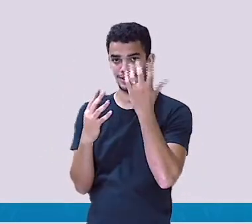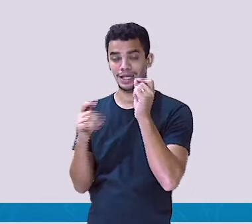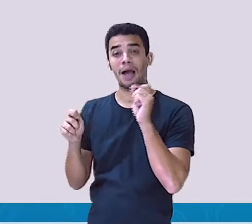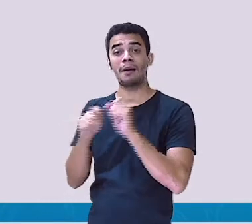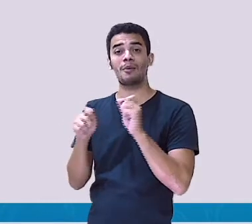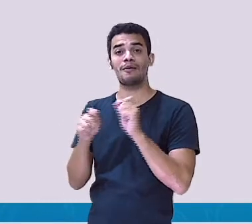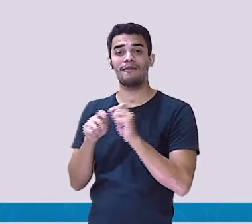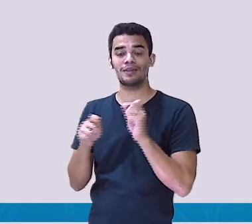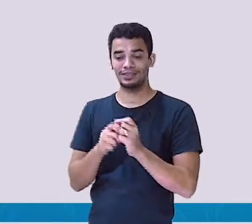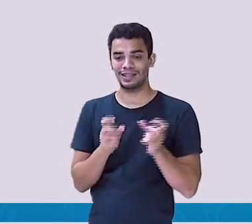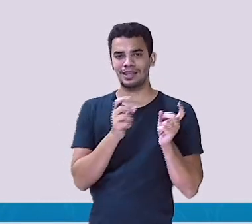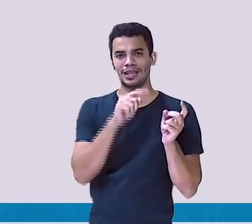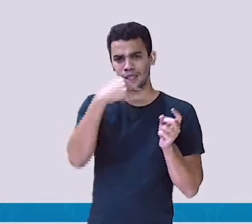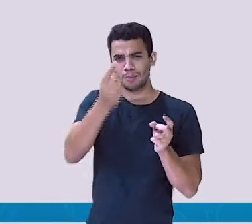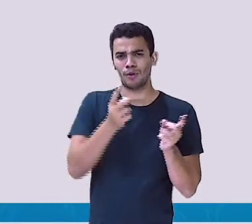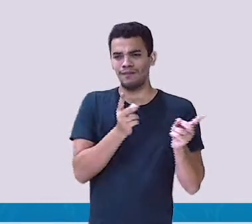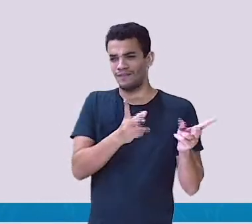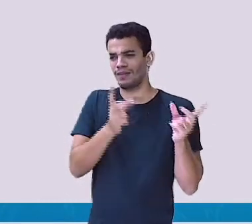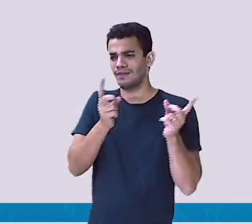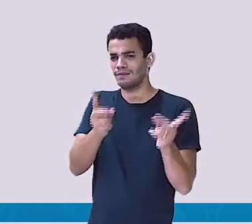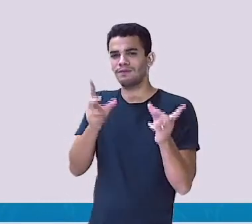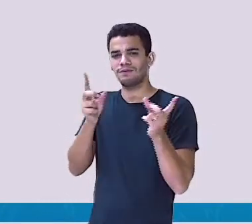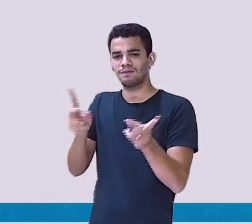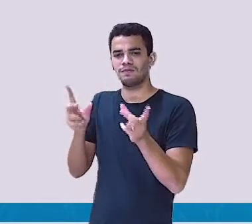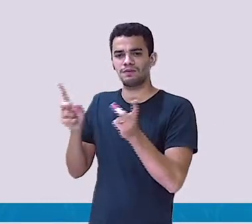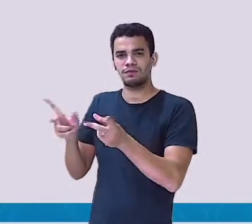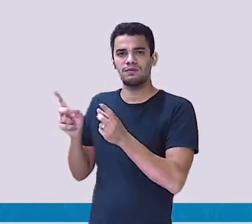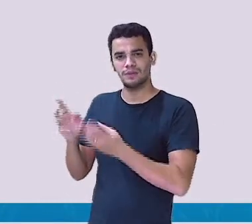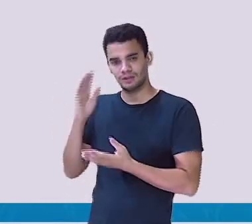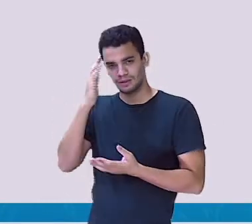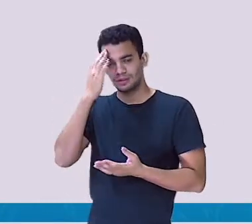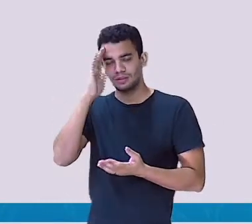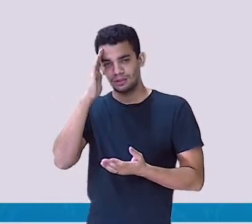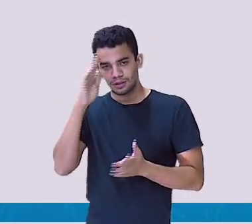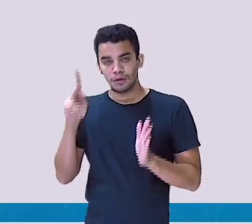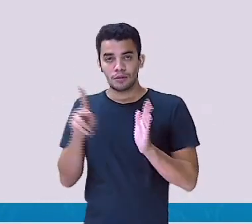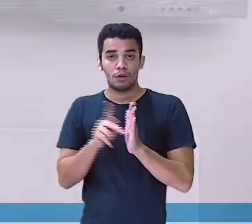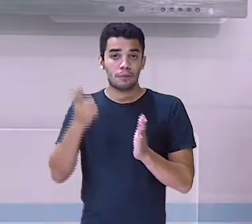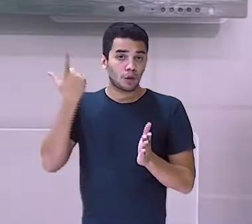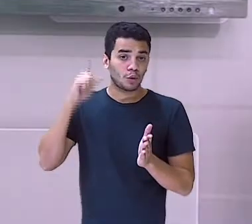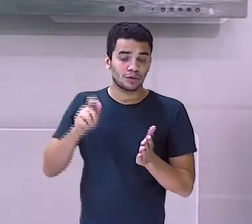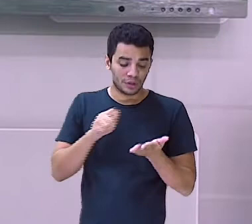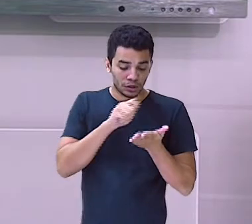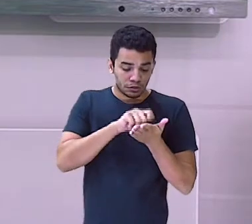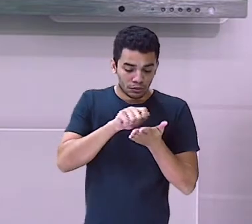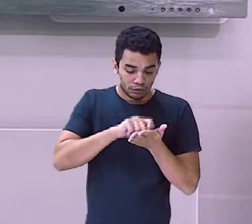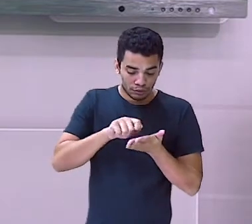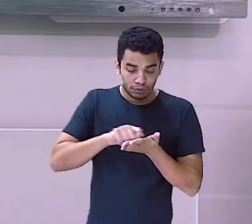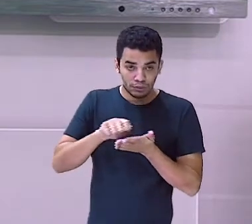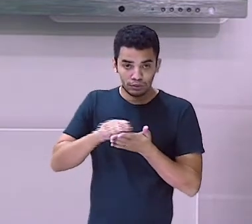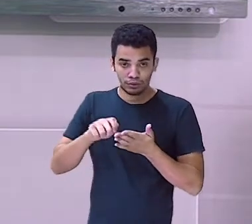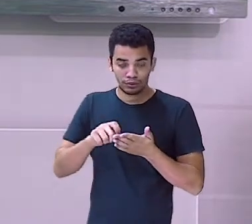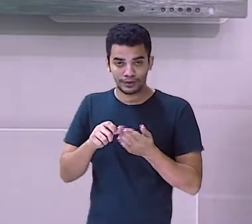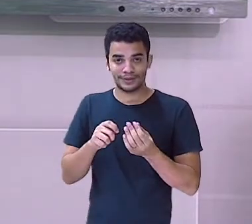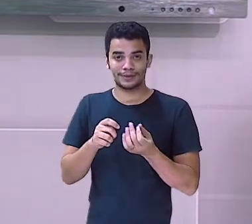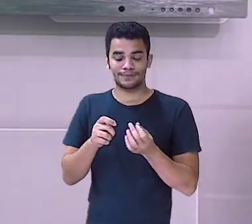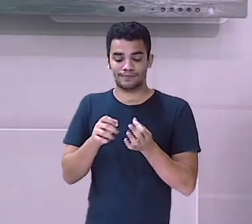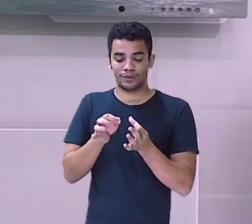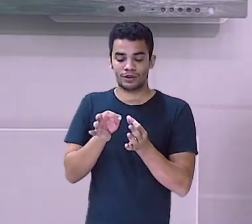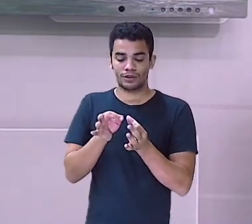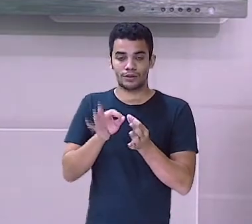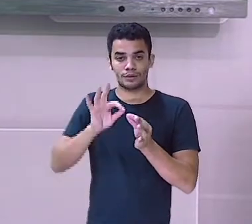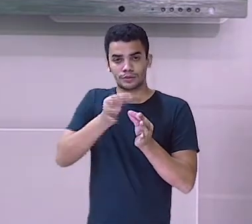todo o material próprio para fabricação de tecidos, de lãs, então é muito importante. Os